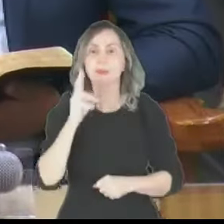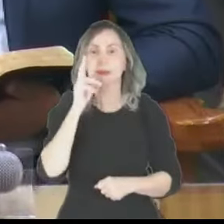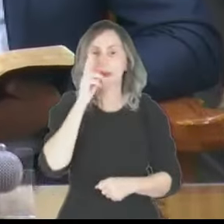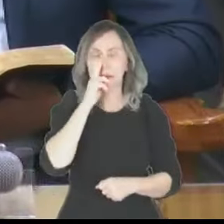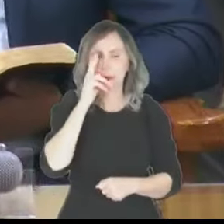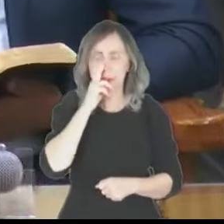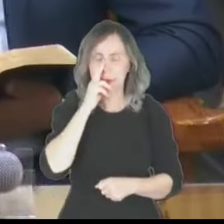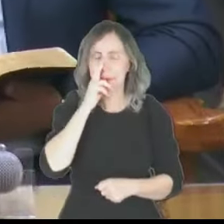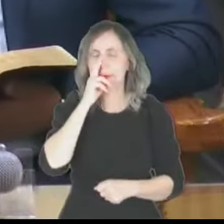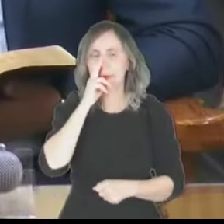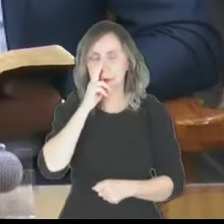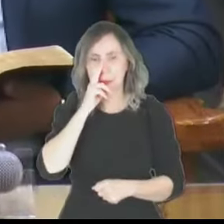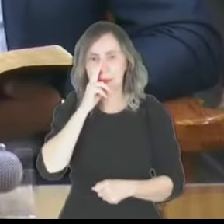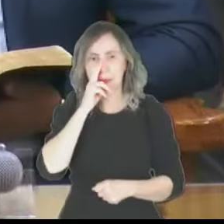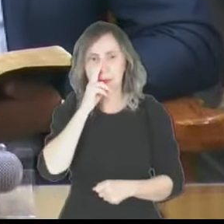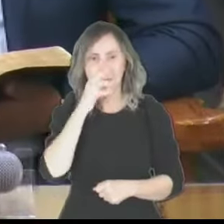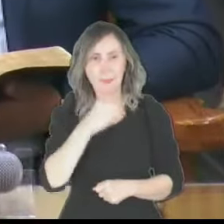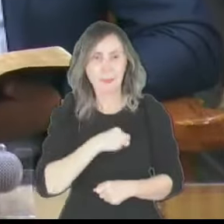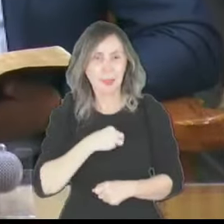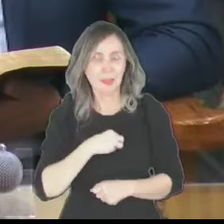possibilidade De pecar